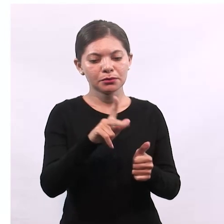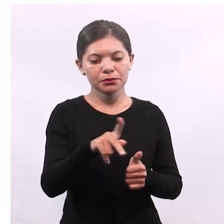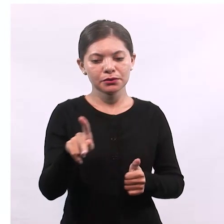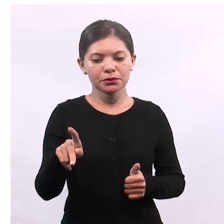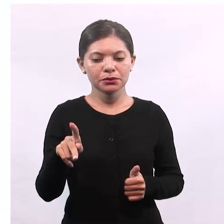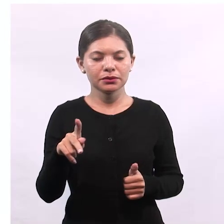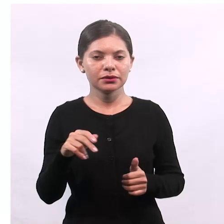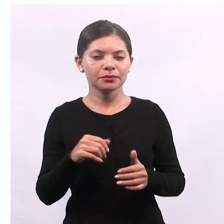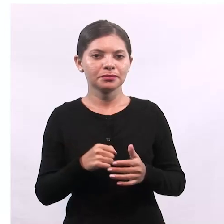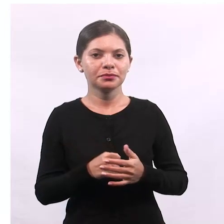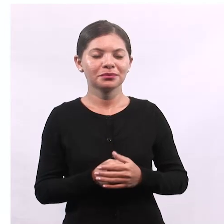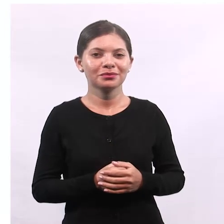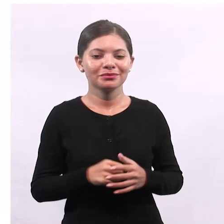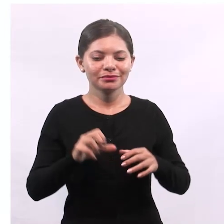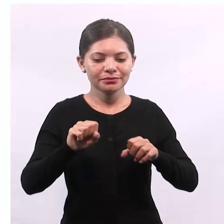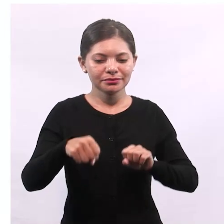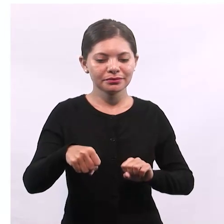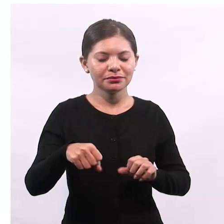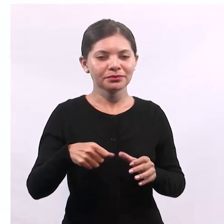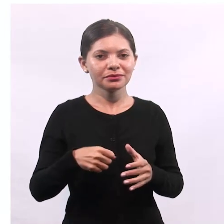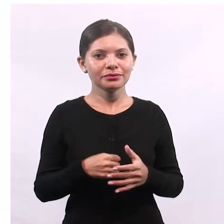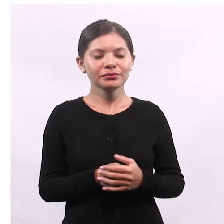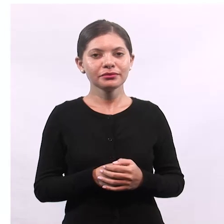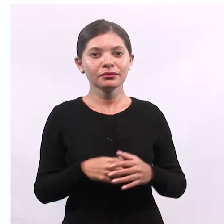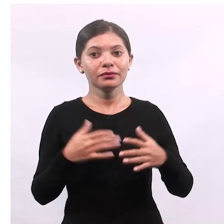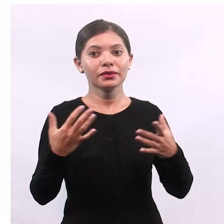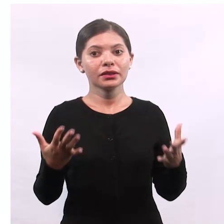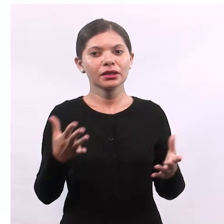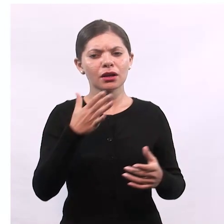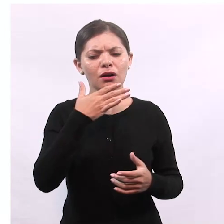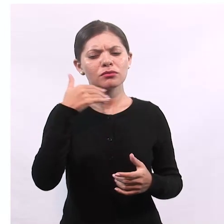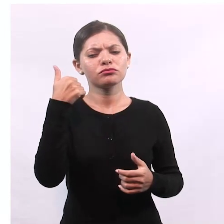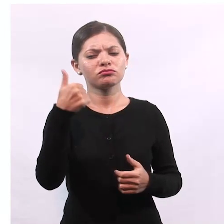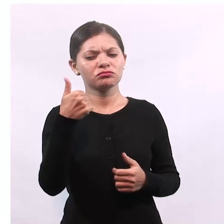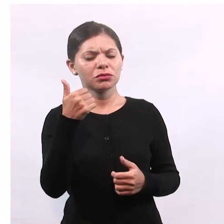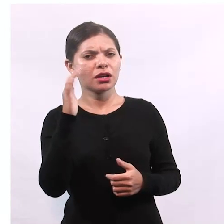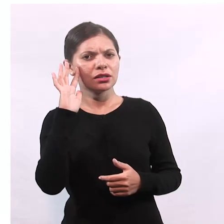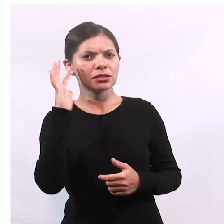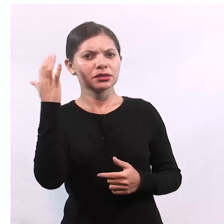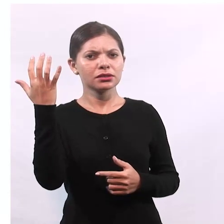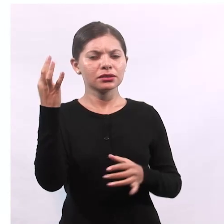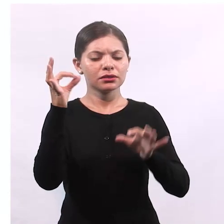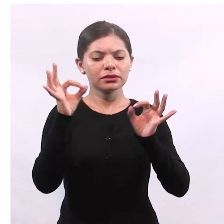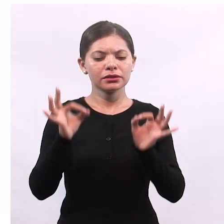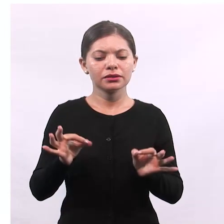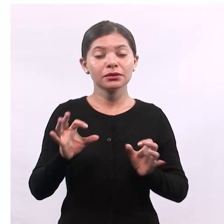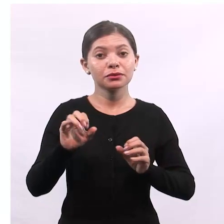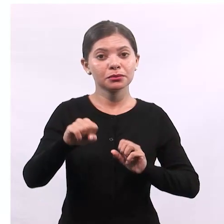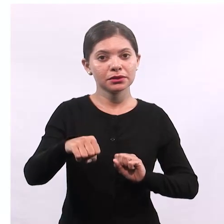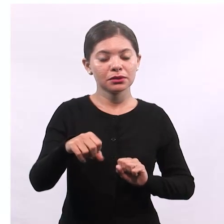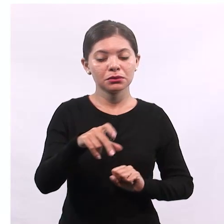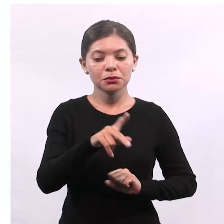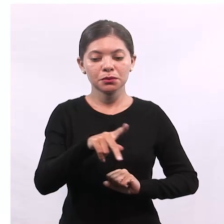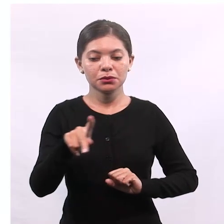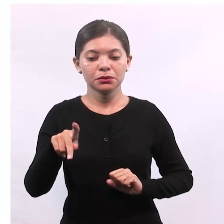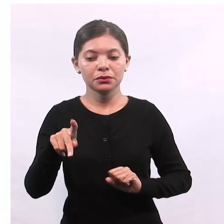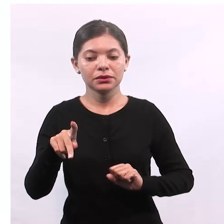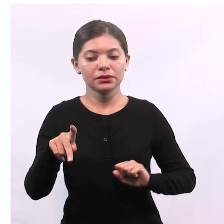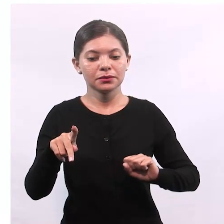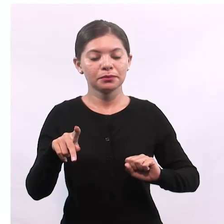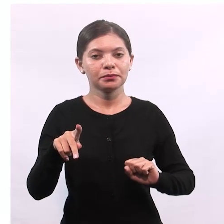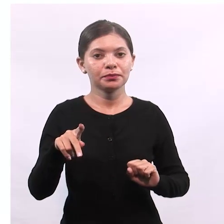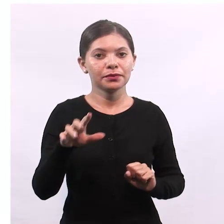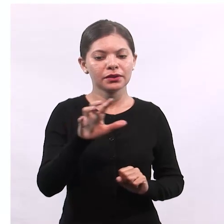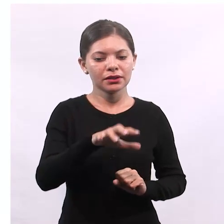eu tenho de professores com livro de Formação adequada Então as melhores situações em termos de adequação de formação